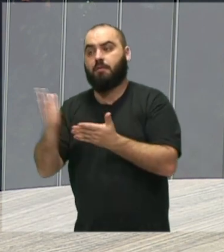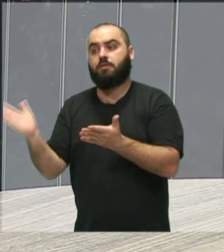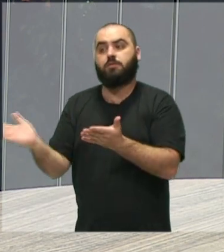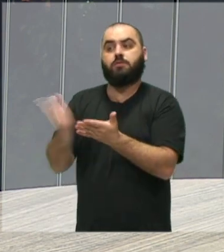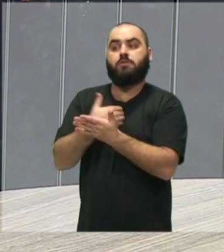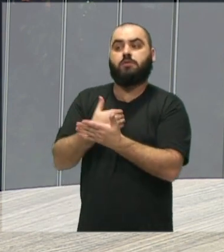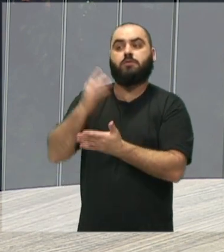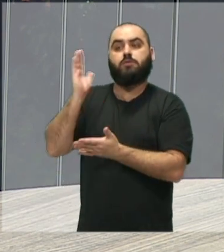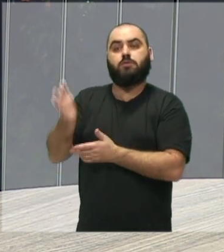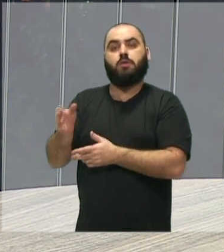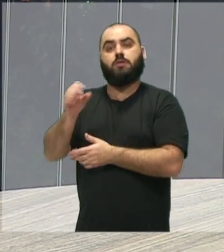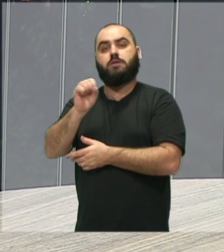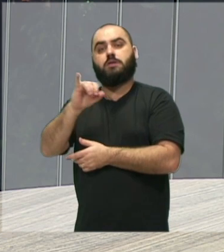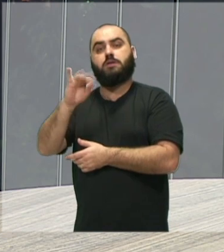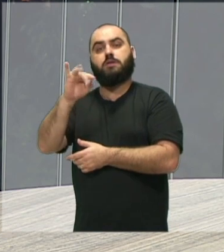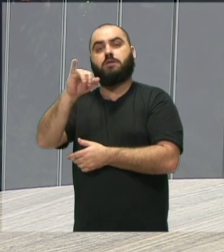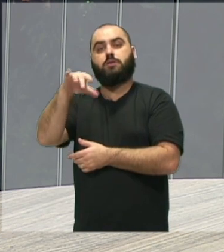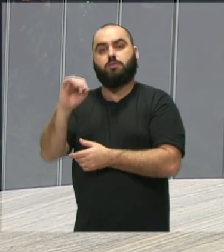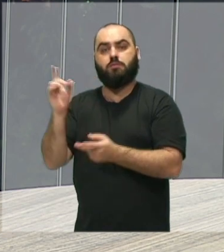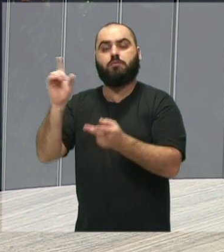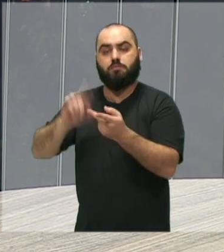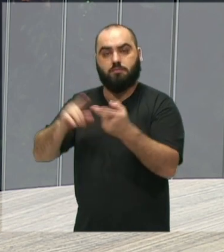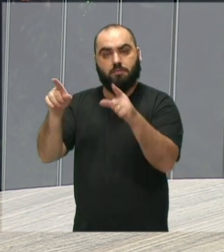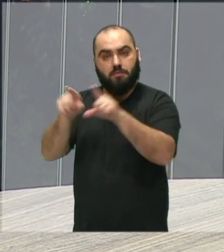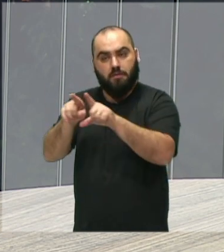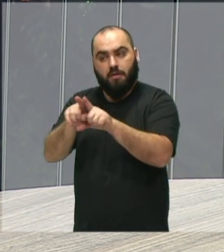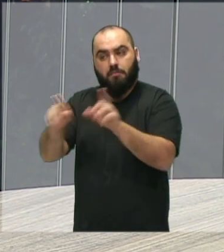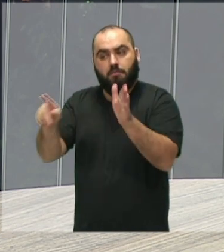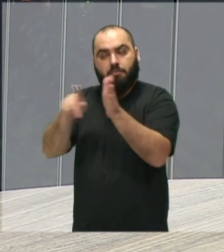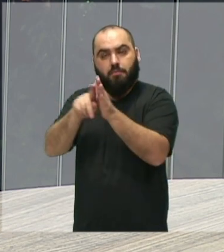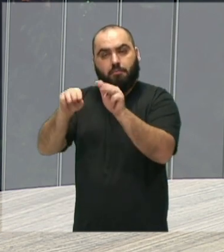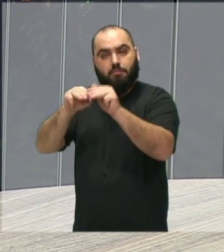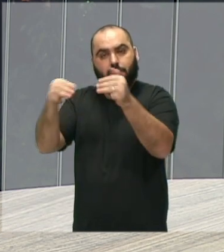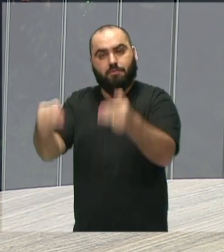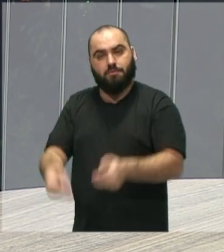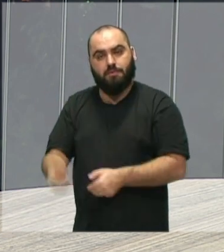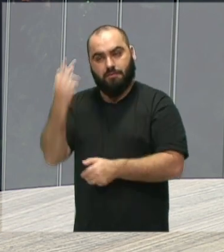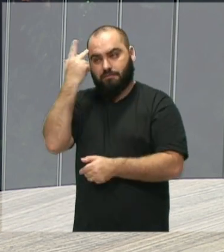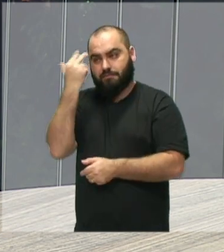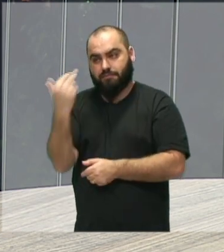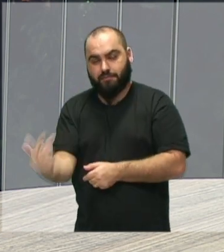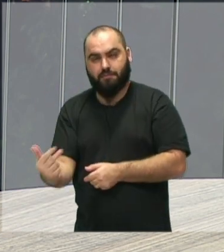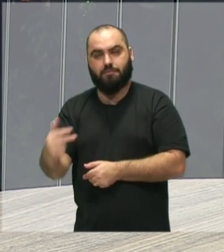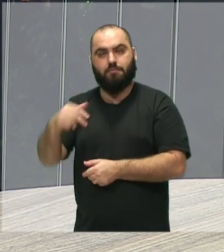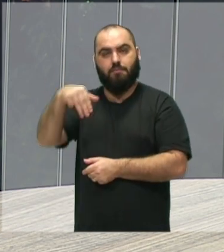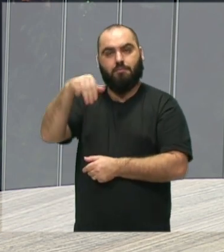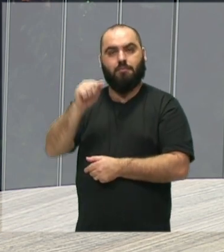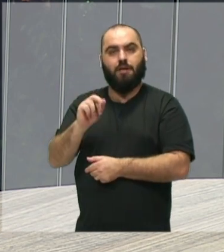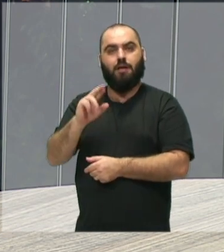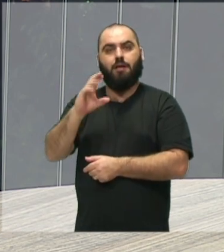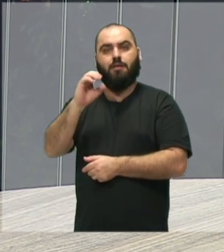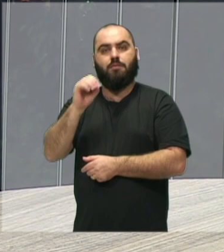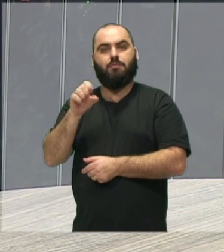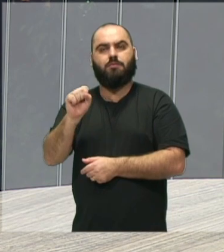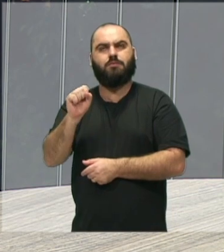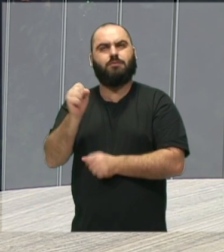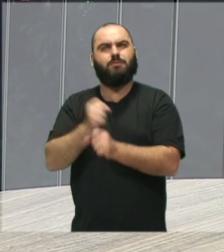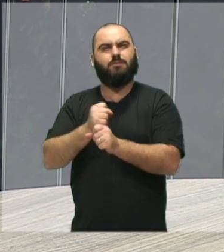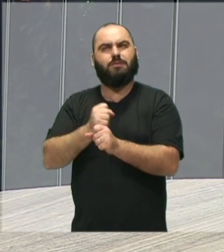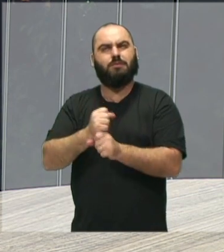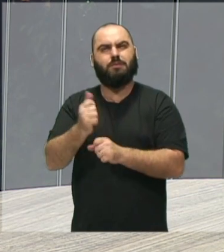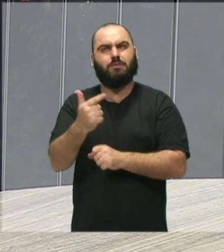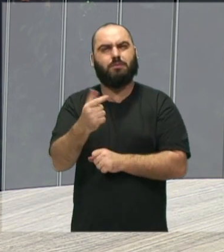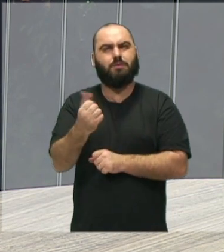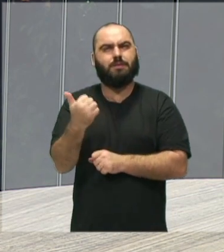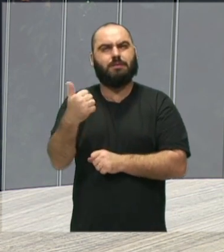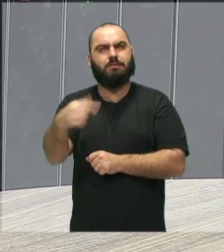desse sítio, né? E também tem do próprio ali do Museu Histórico, né, do Palácio Marcos Kondra, quando foi feito o restauro em 2017, se eu não me